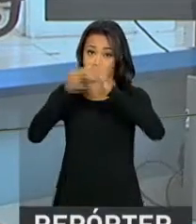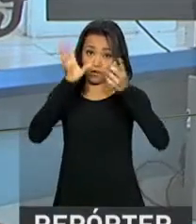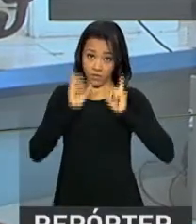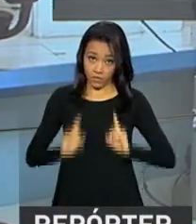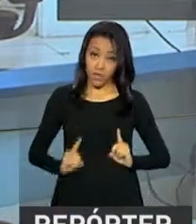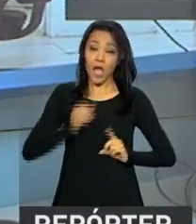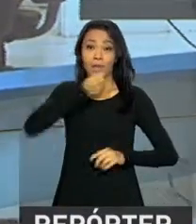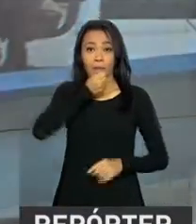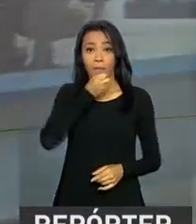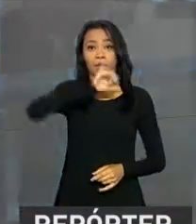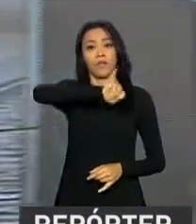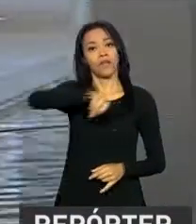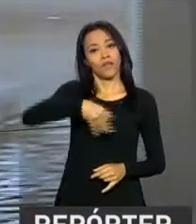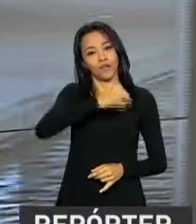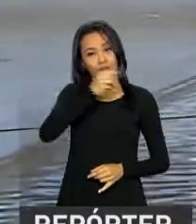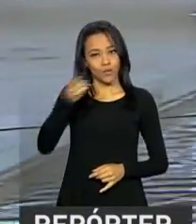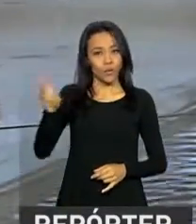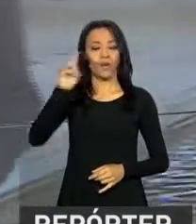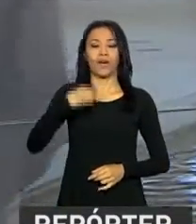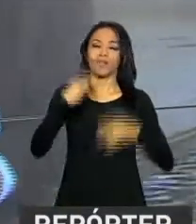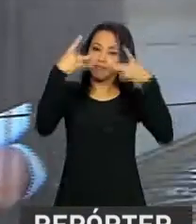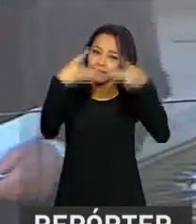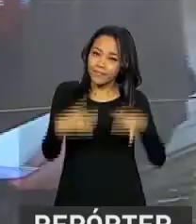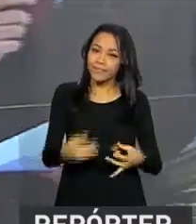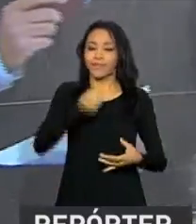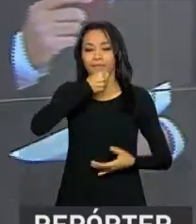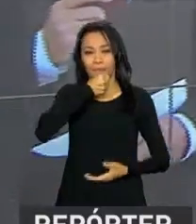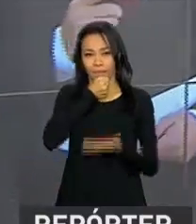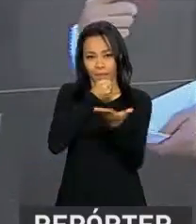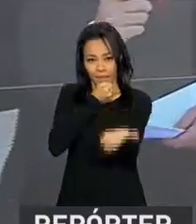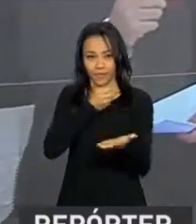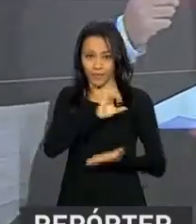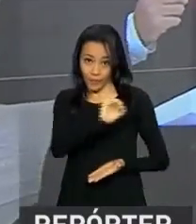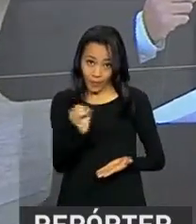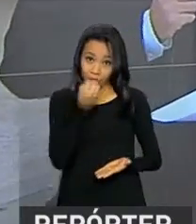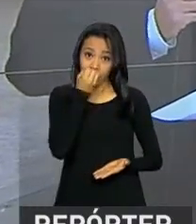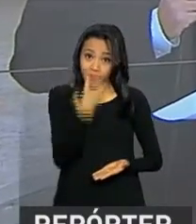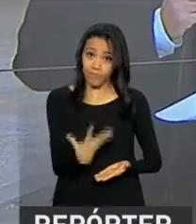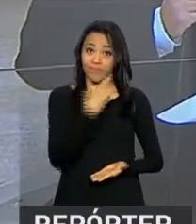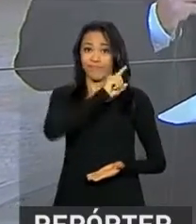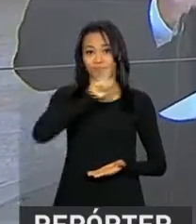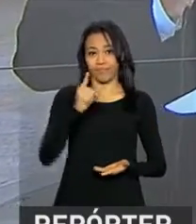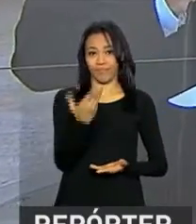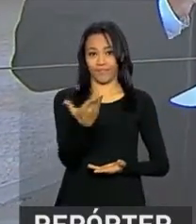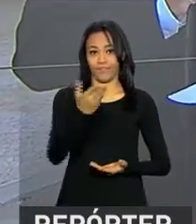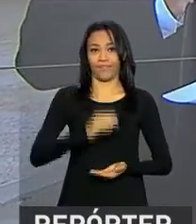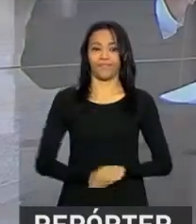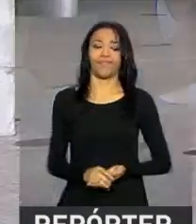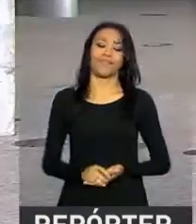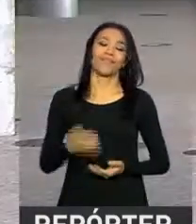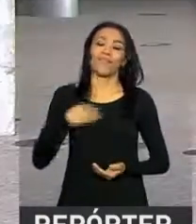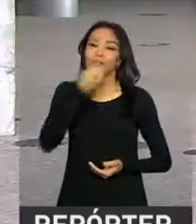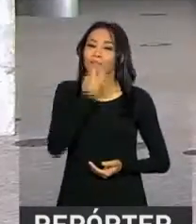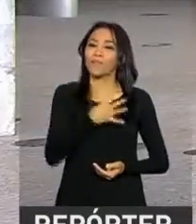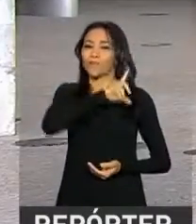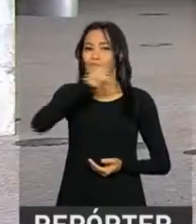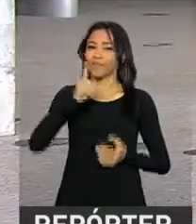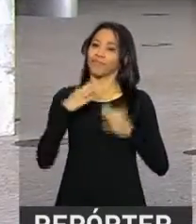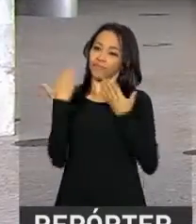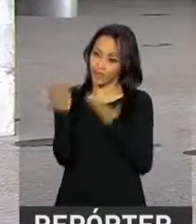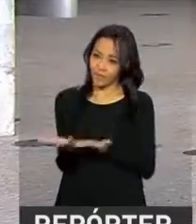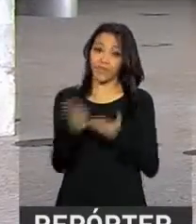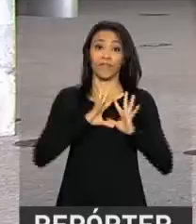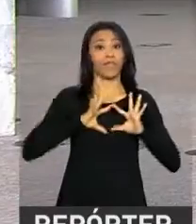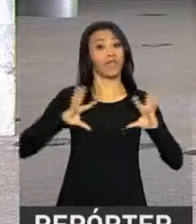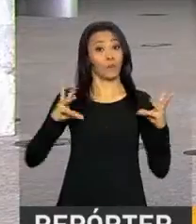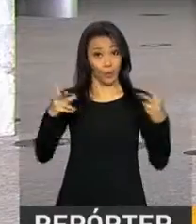Pedro Neto traz as informações ao vivo do Palácio do Planalto. Oi, João Pedro, bom dia. Oi, Daniele, bom dia para você também, bom dia